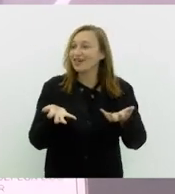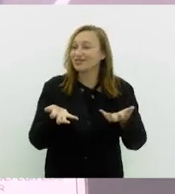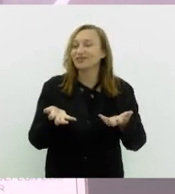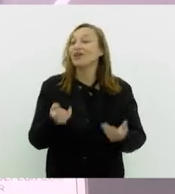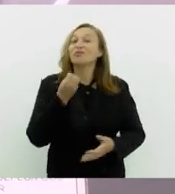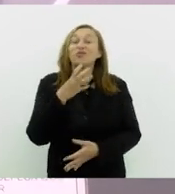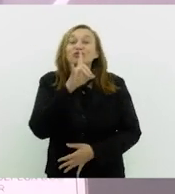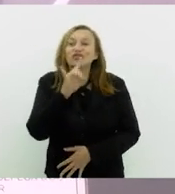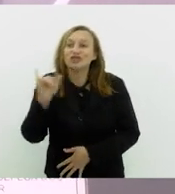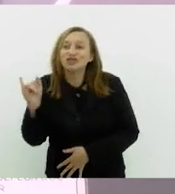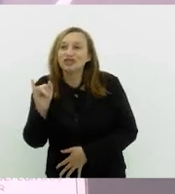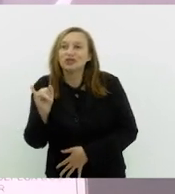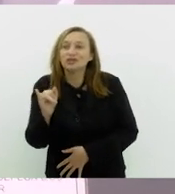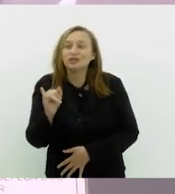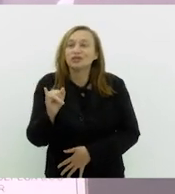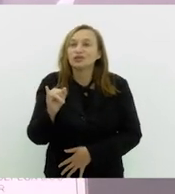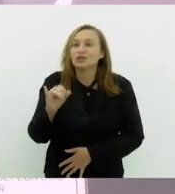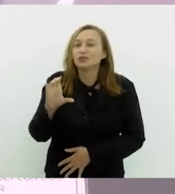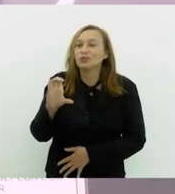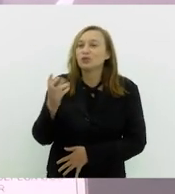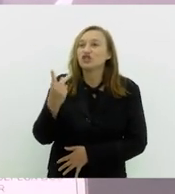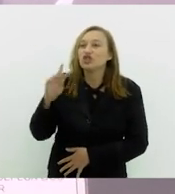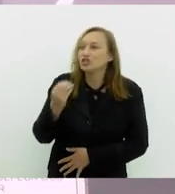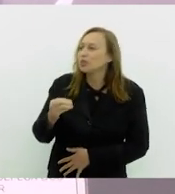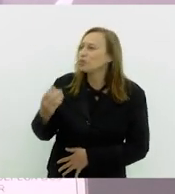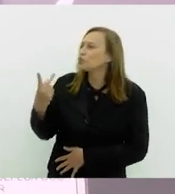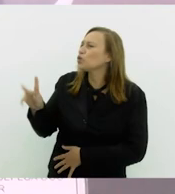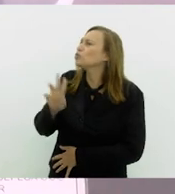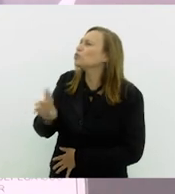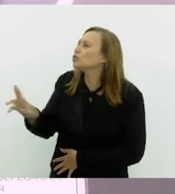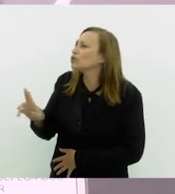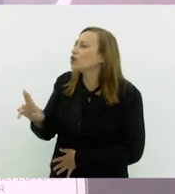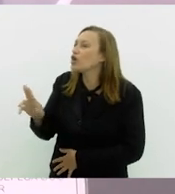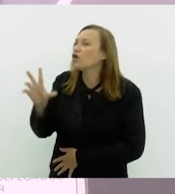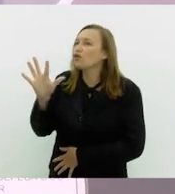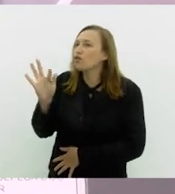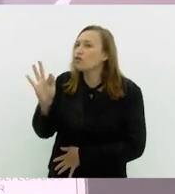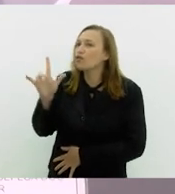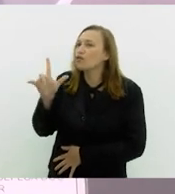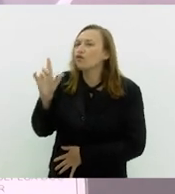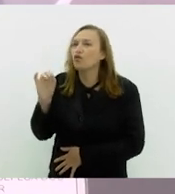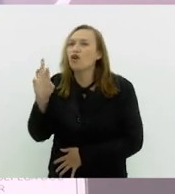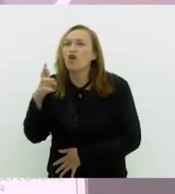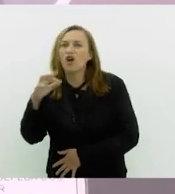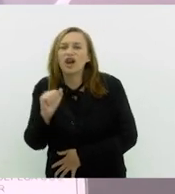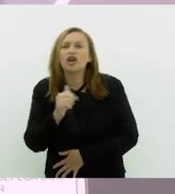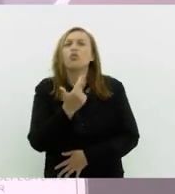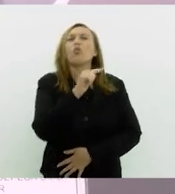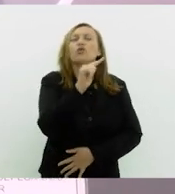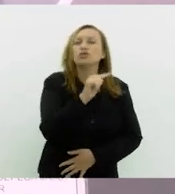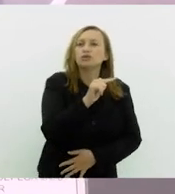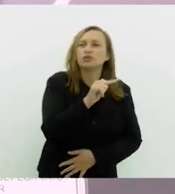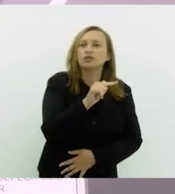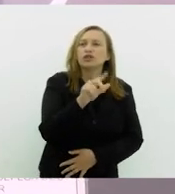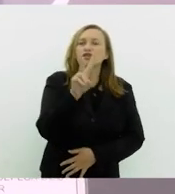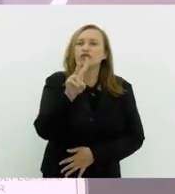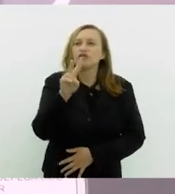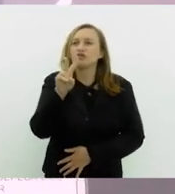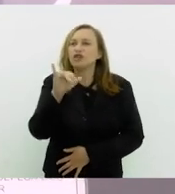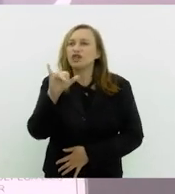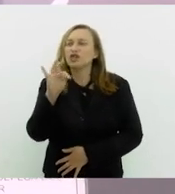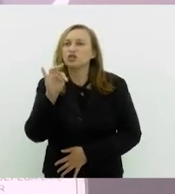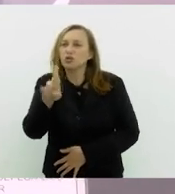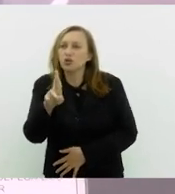dar bom dia aqui para o Chico. Qual o nome da sua? Flora. E o outro? Vitor Hugo. Vitor Hugo,